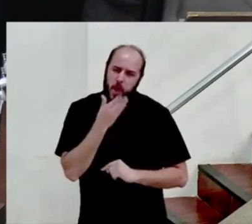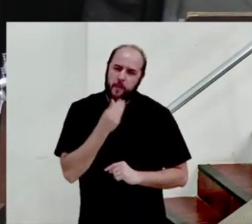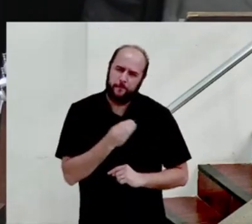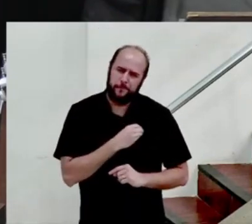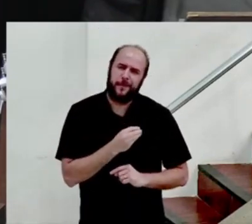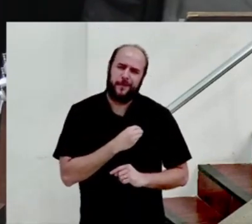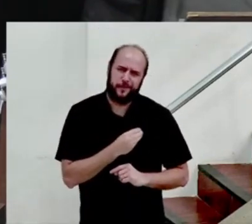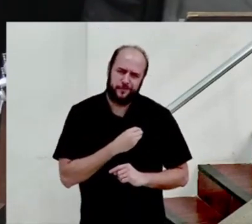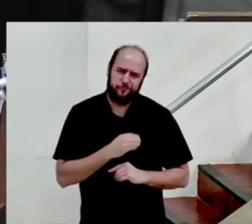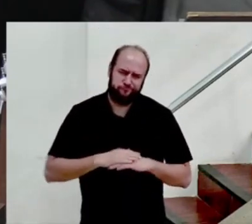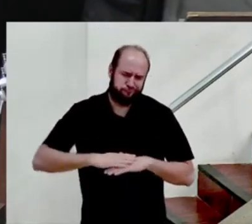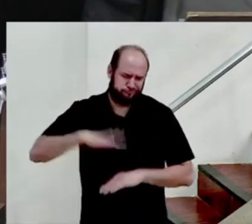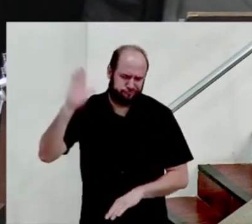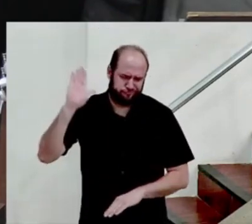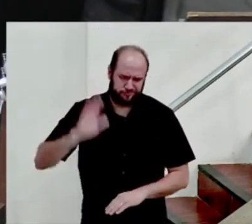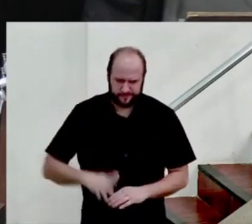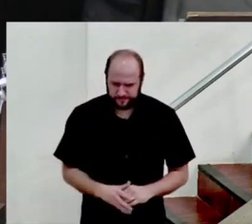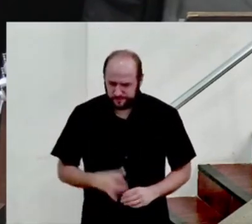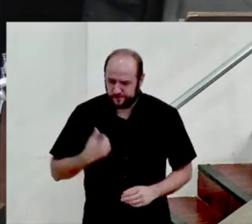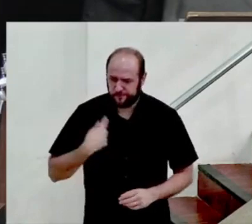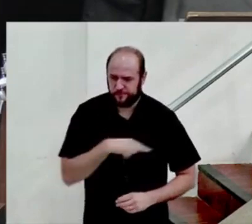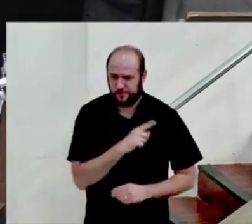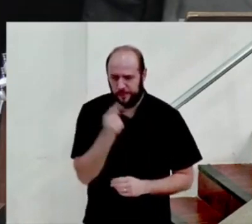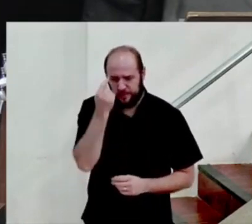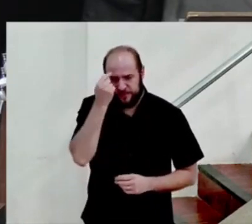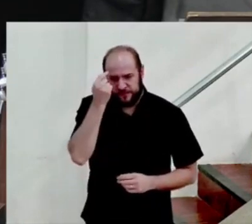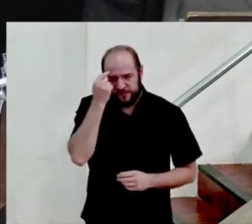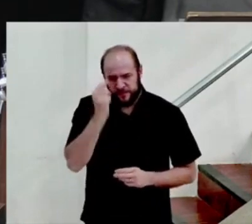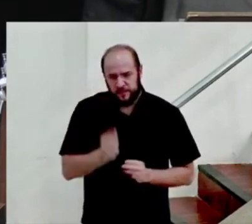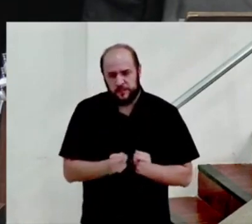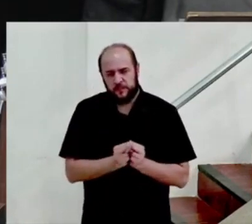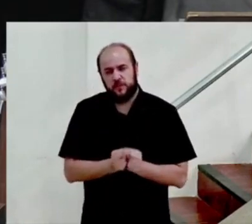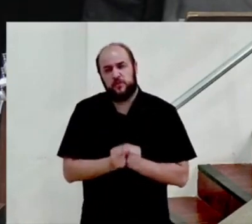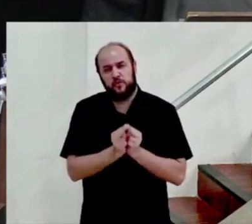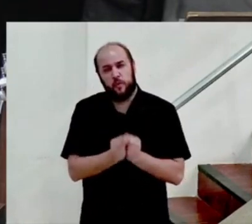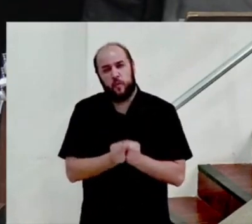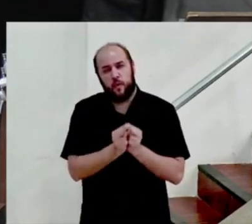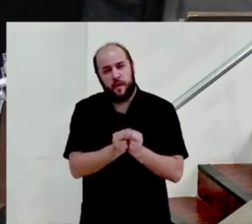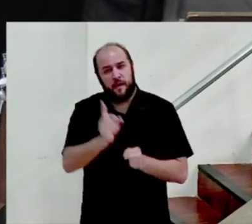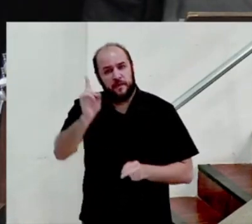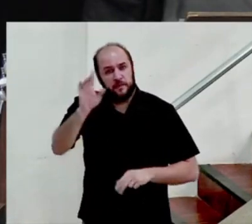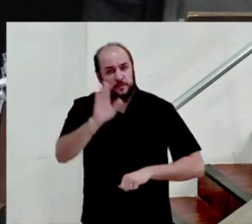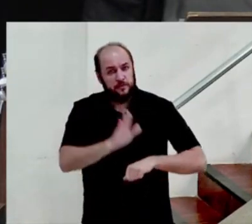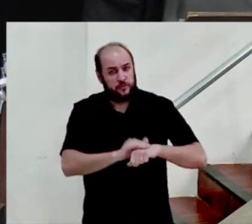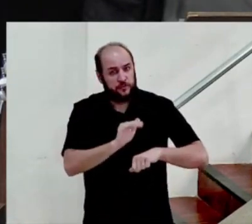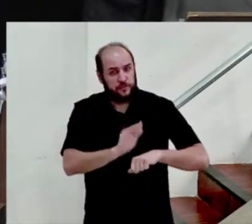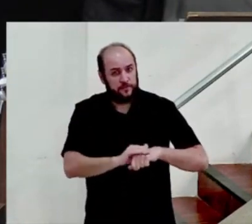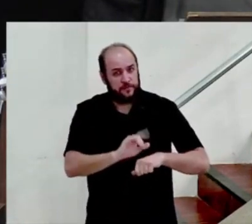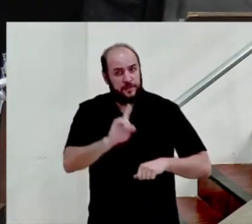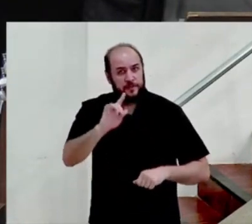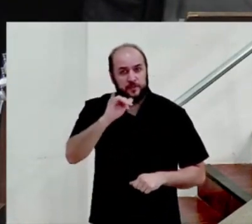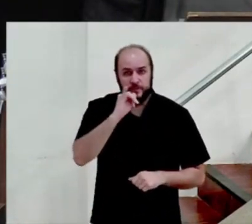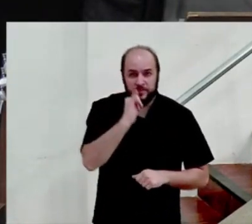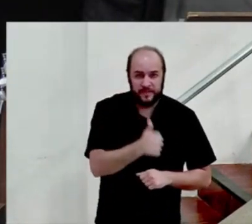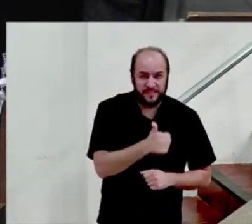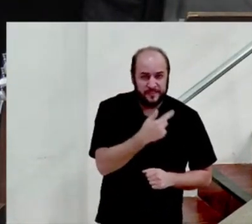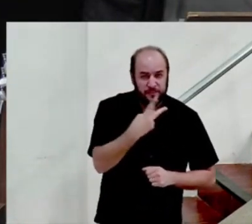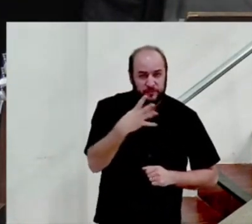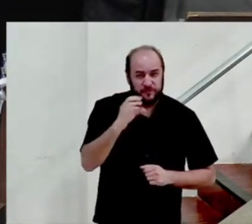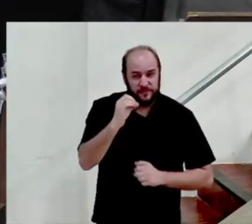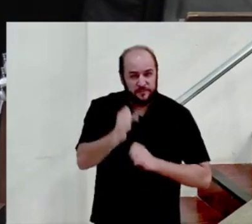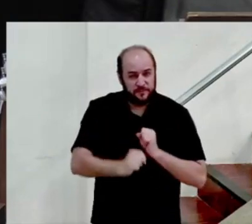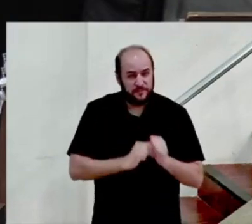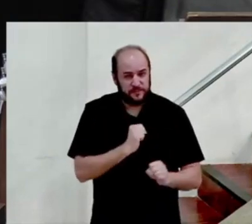época. Se nós pensarmos que quando Noé foi chamado para isso, o Senhor disse que 120 anos